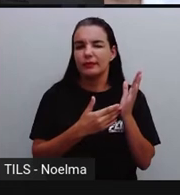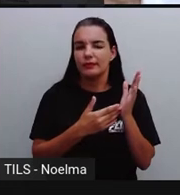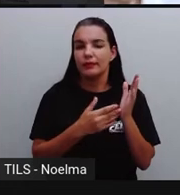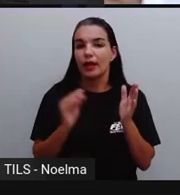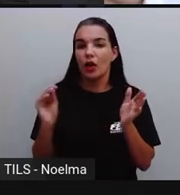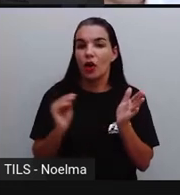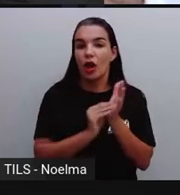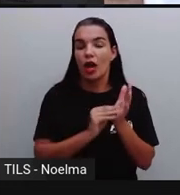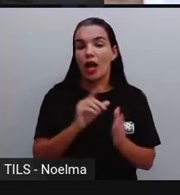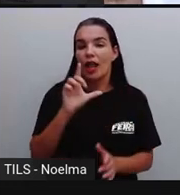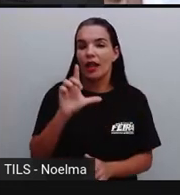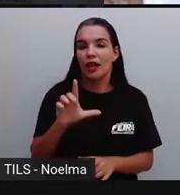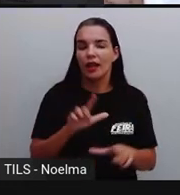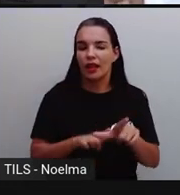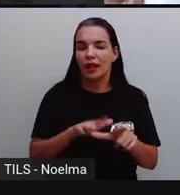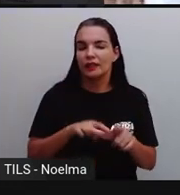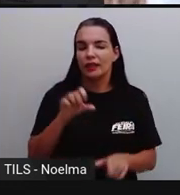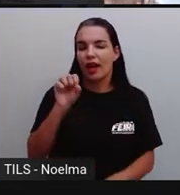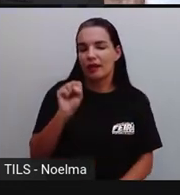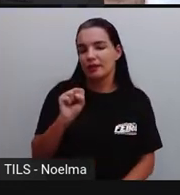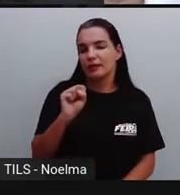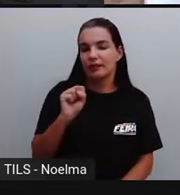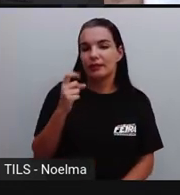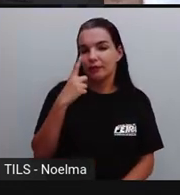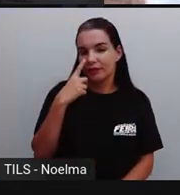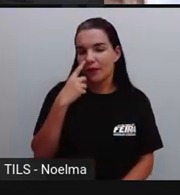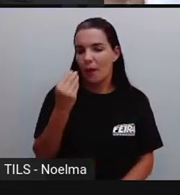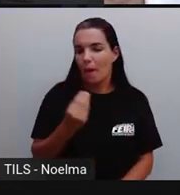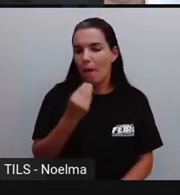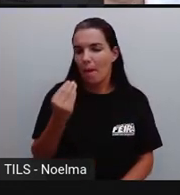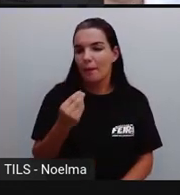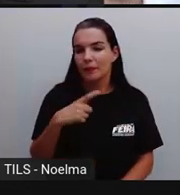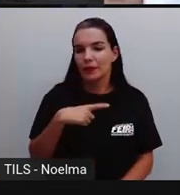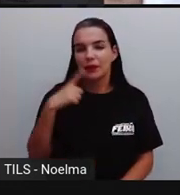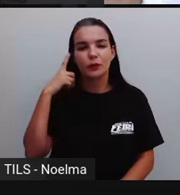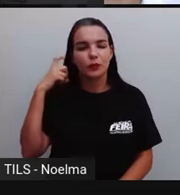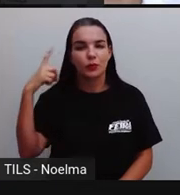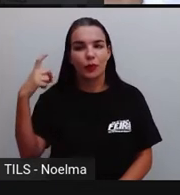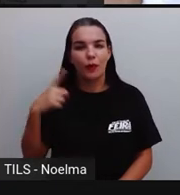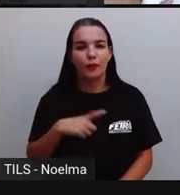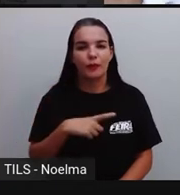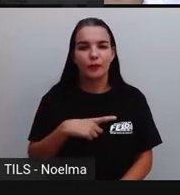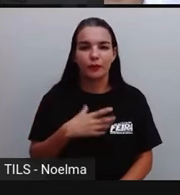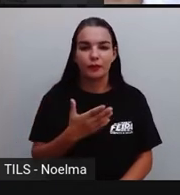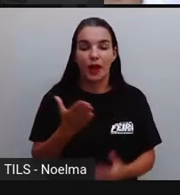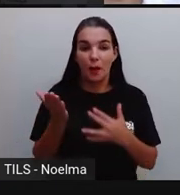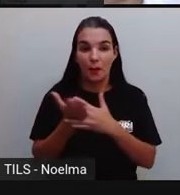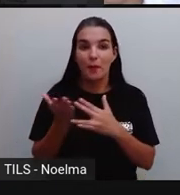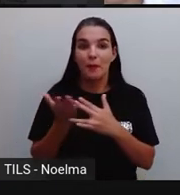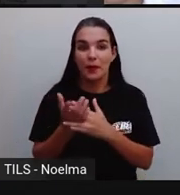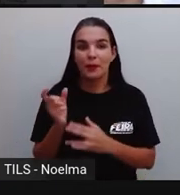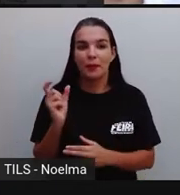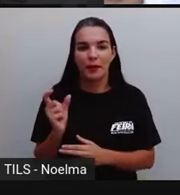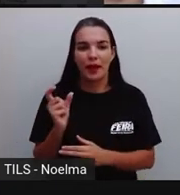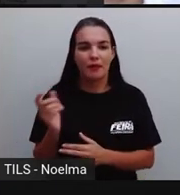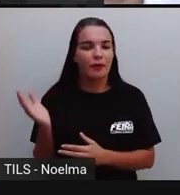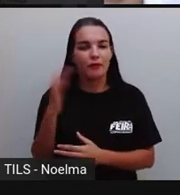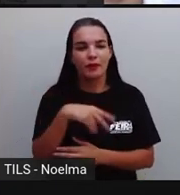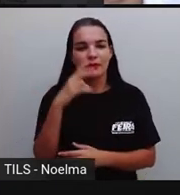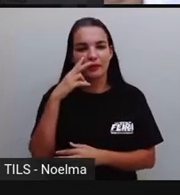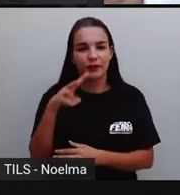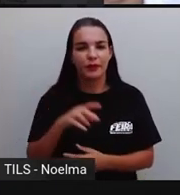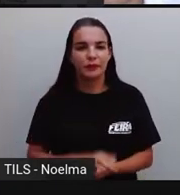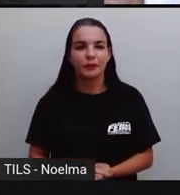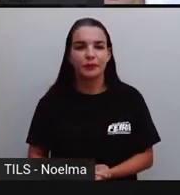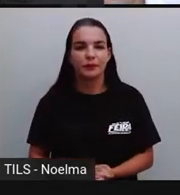a letra si. E, novamente, a letra si está aí no meio da palavra. Então, vamos ver como